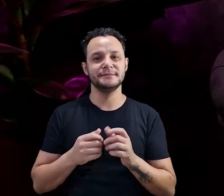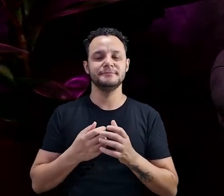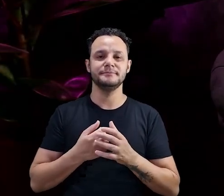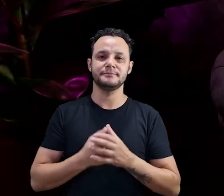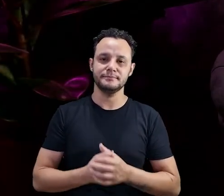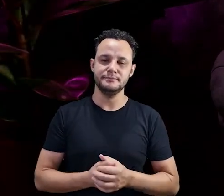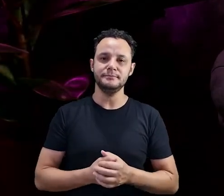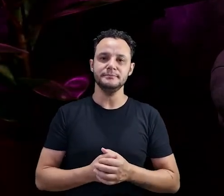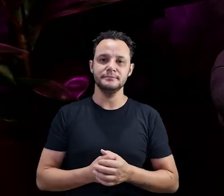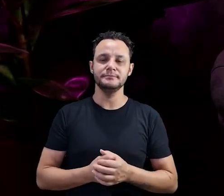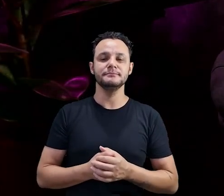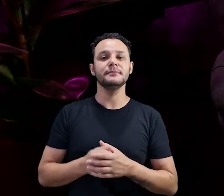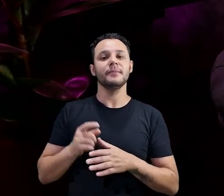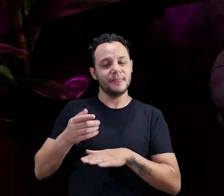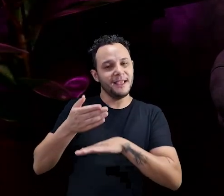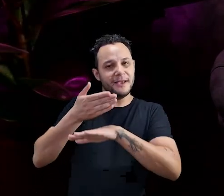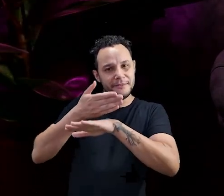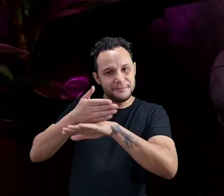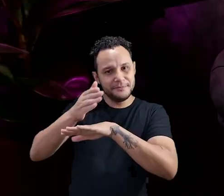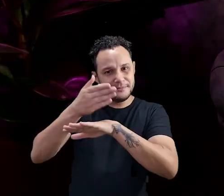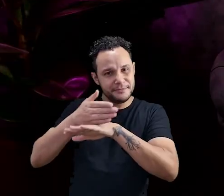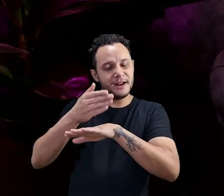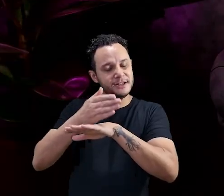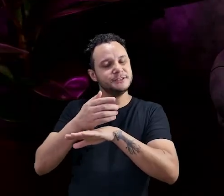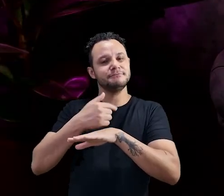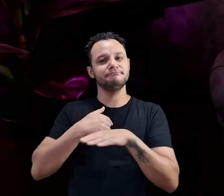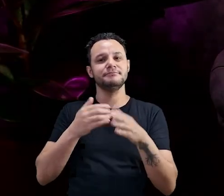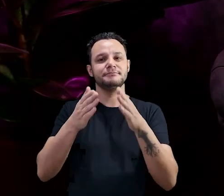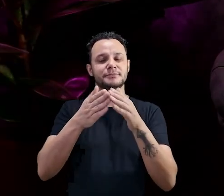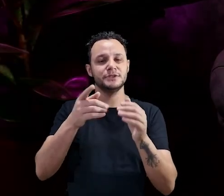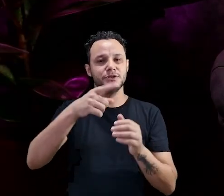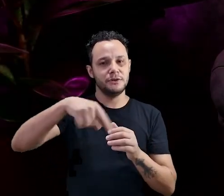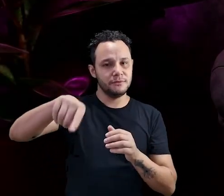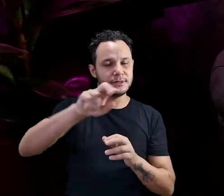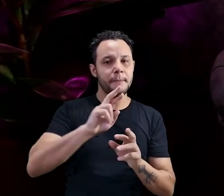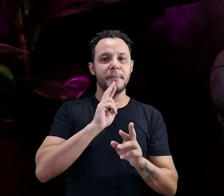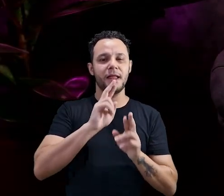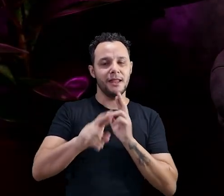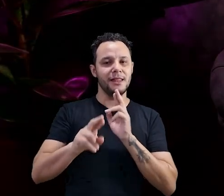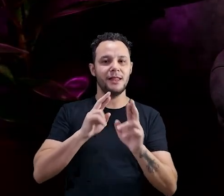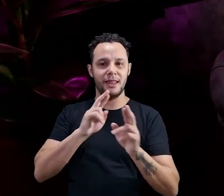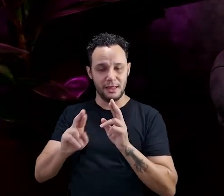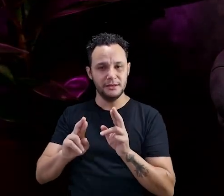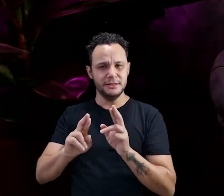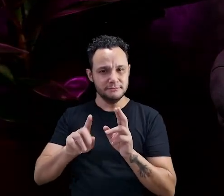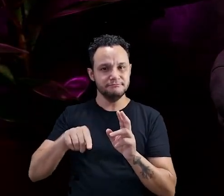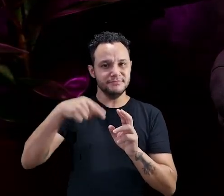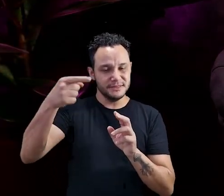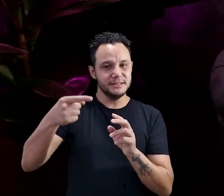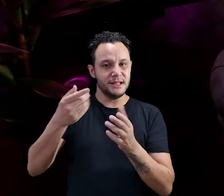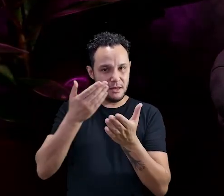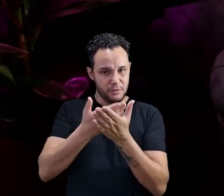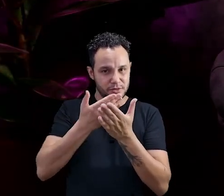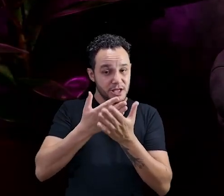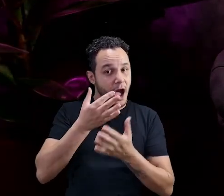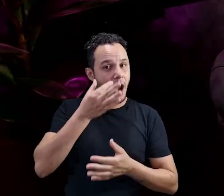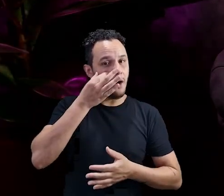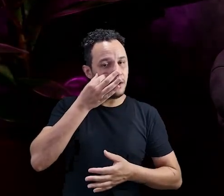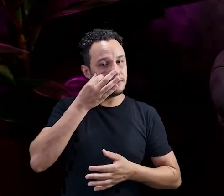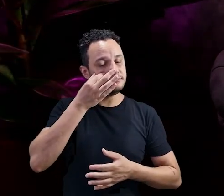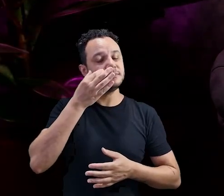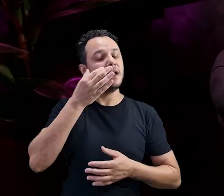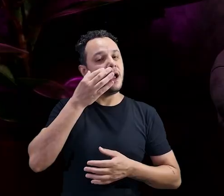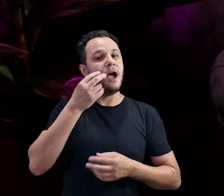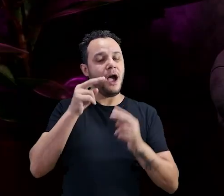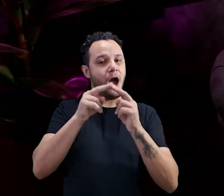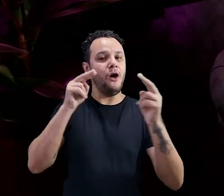não vem. Né? Então, é esse exercício que eu vou pedir que vocês façam e que depois a gente vai poder discutir